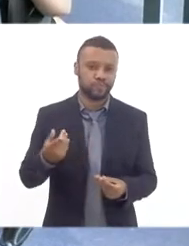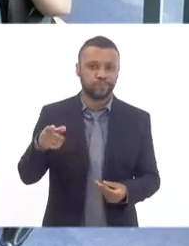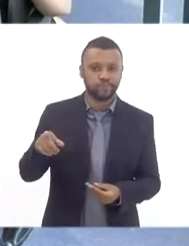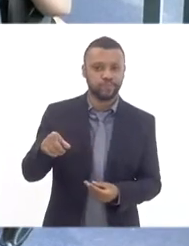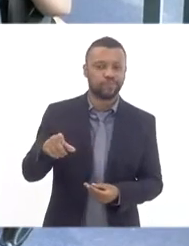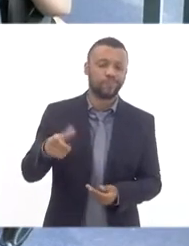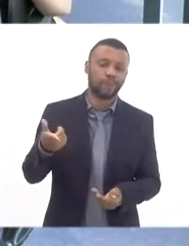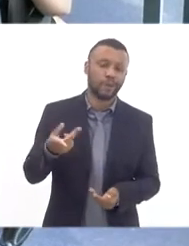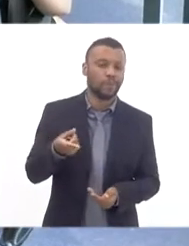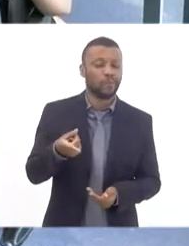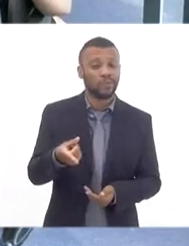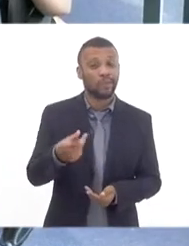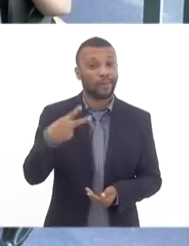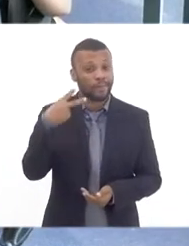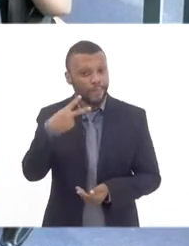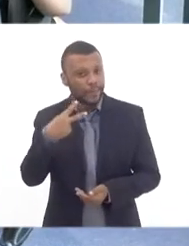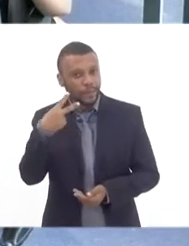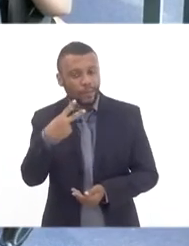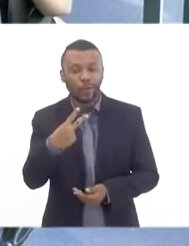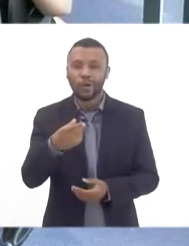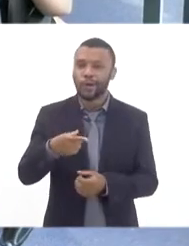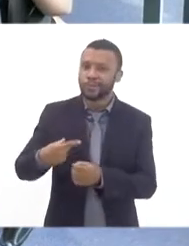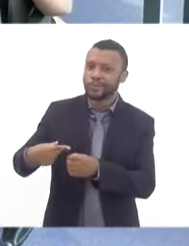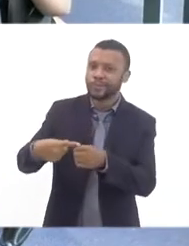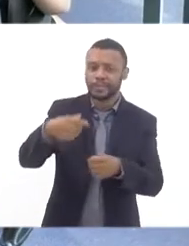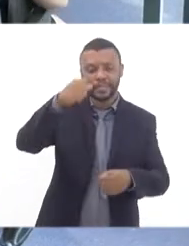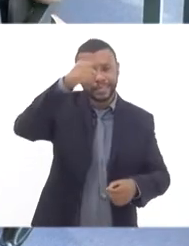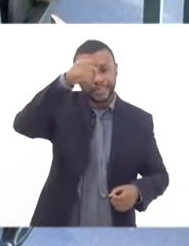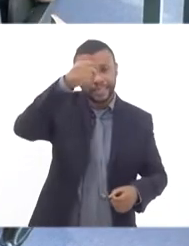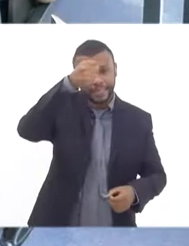eterno vereador da cidade de São Gonçalo, Diego Sampaio.